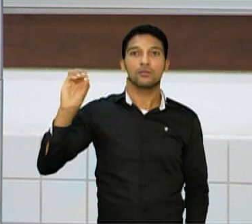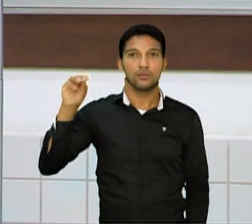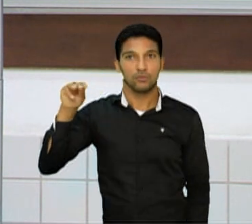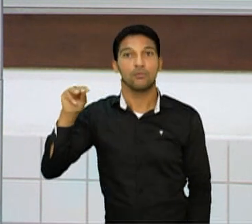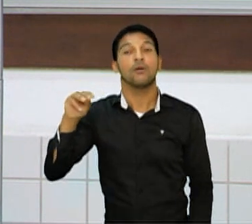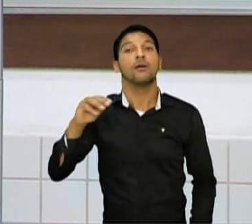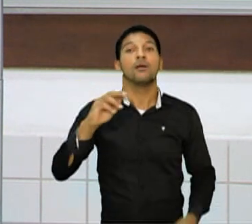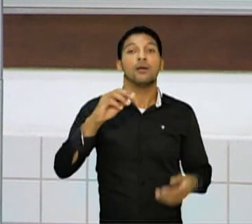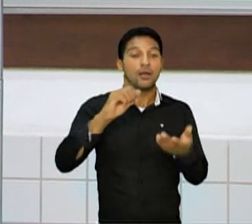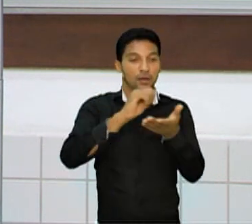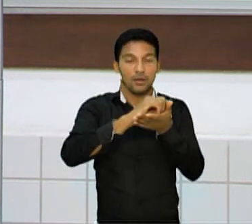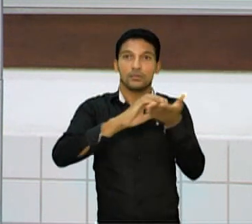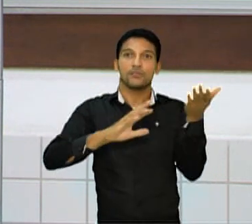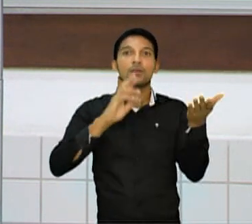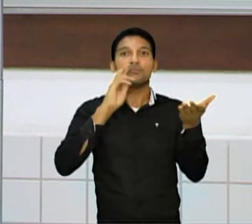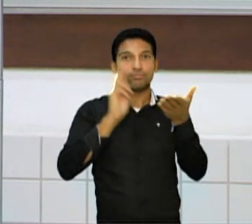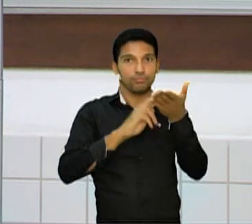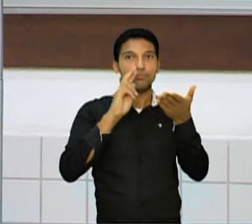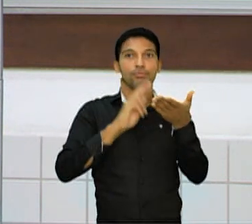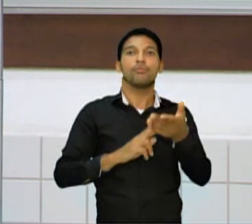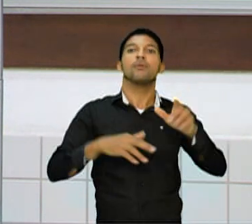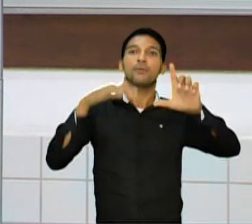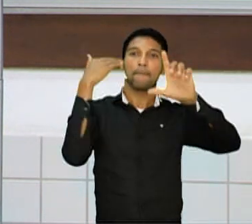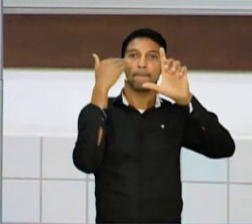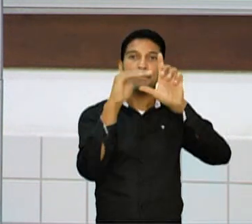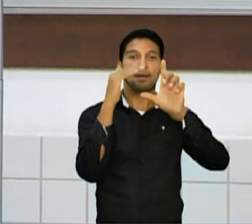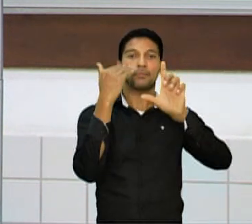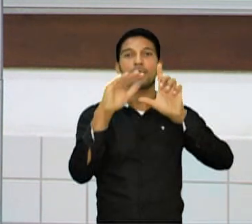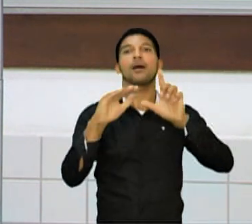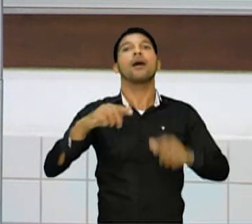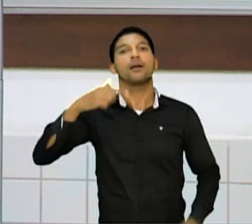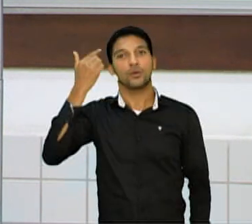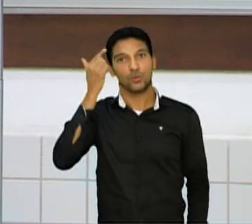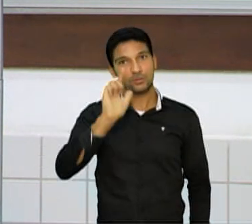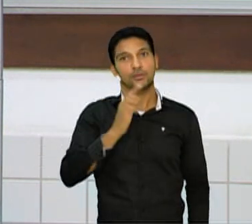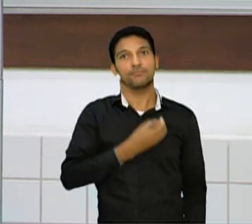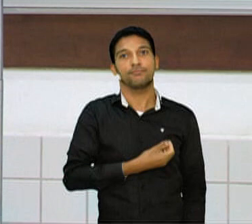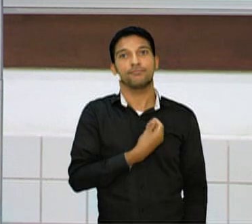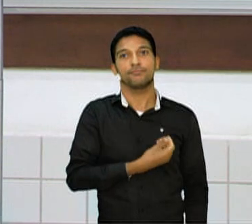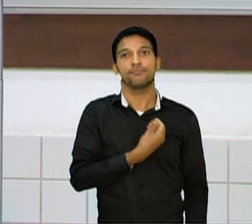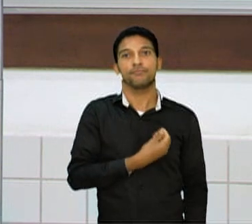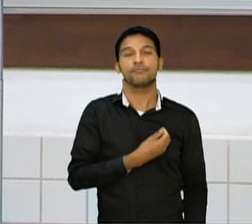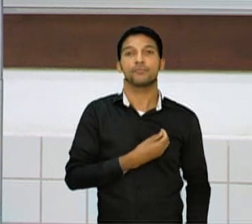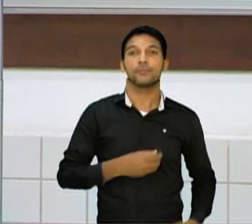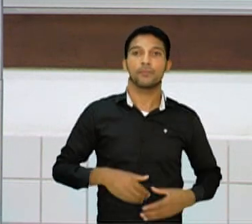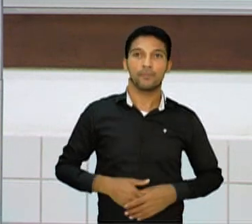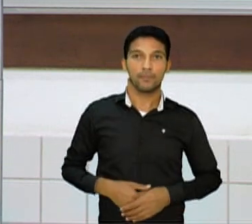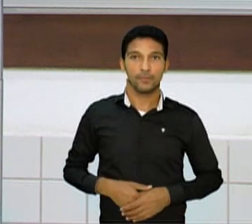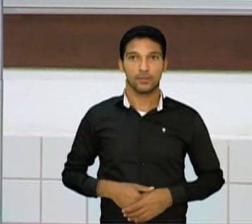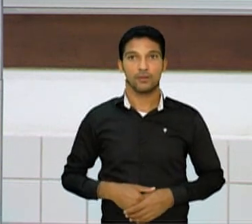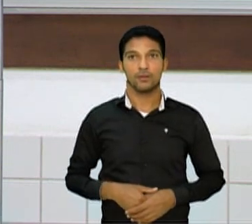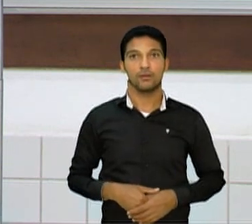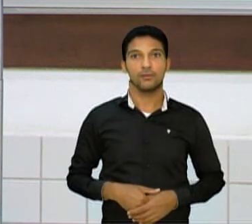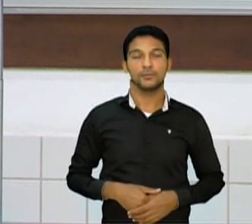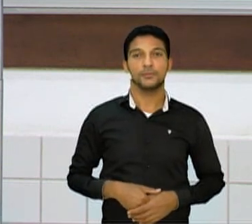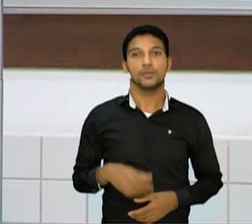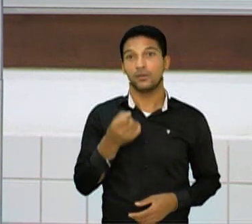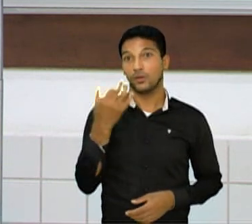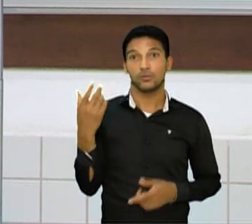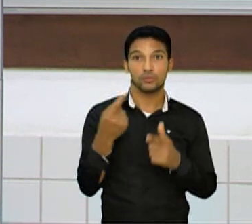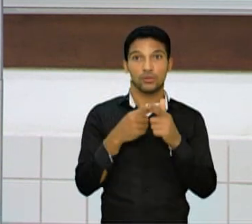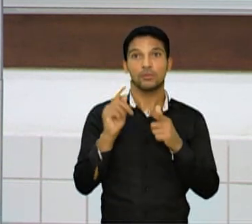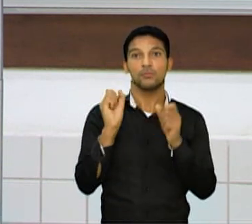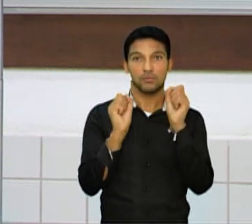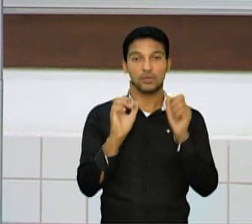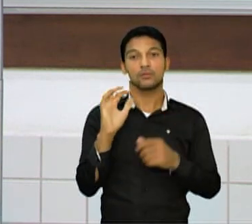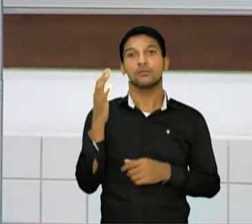adequada, enviem a atividade para então ter sua presença garantida. Há os demais problemas que podem acontecer, principalmente